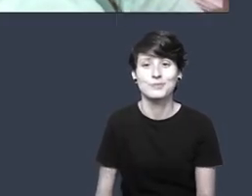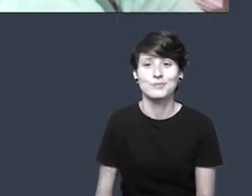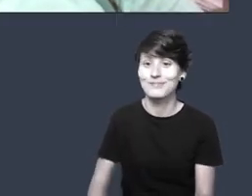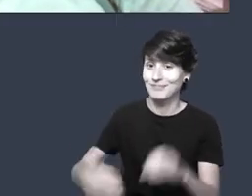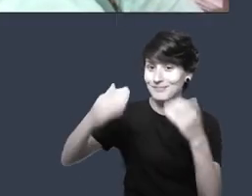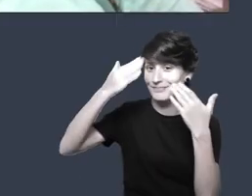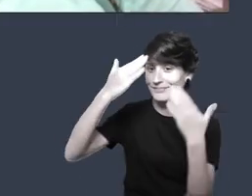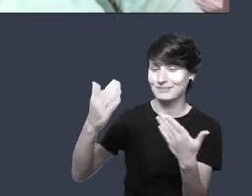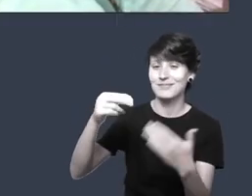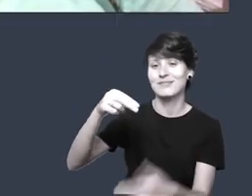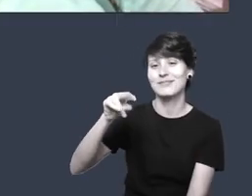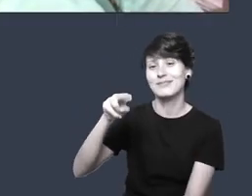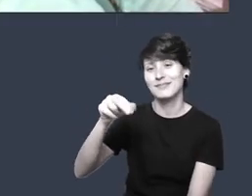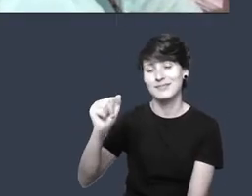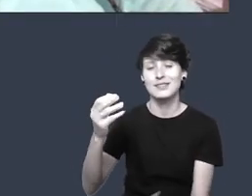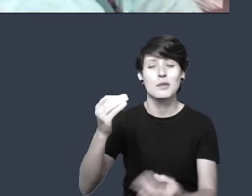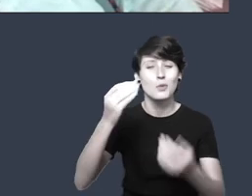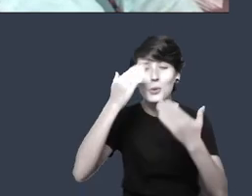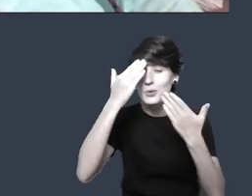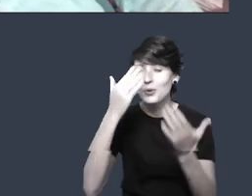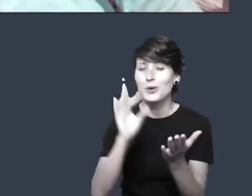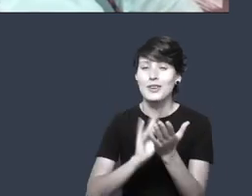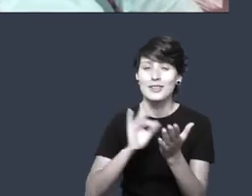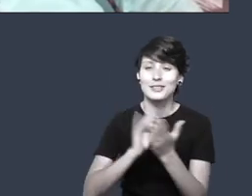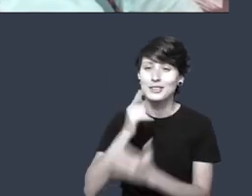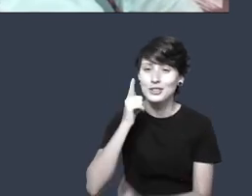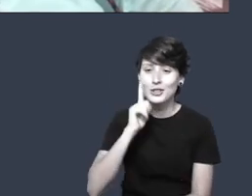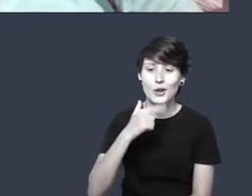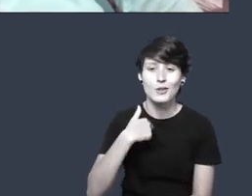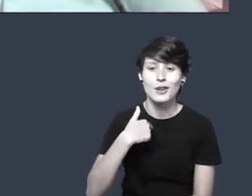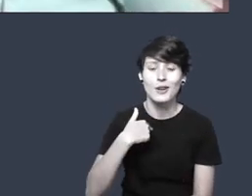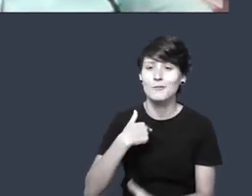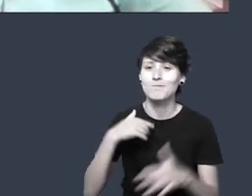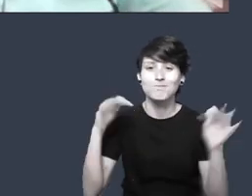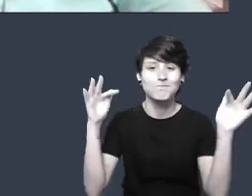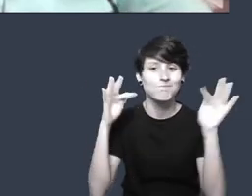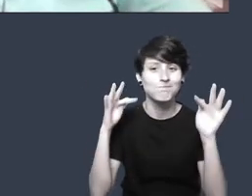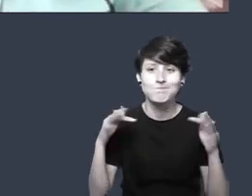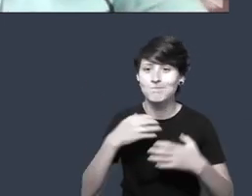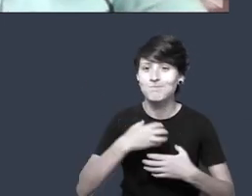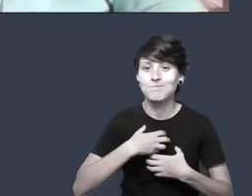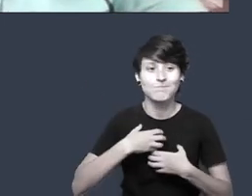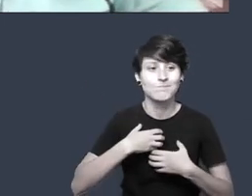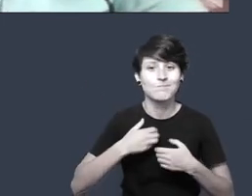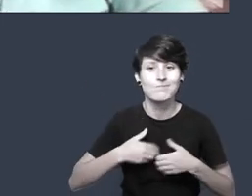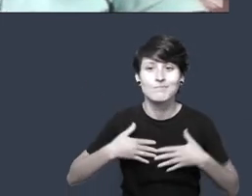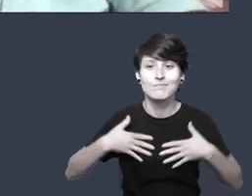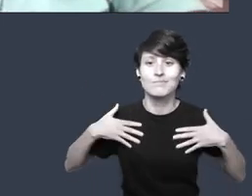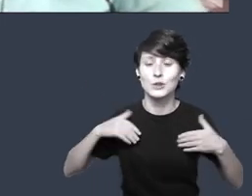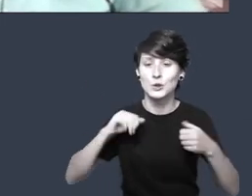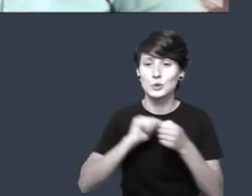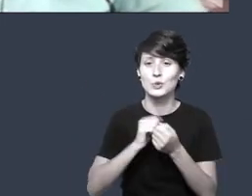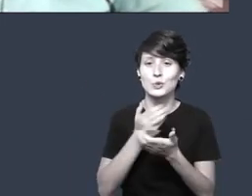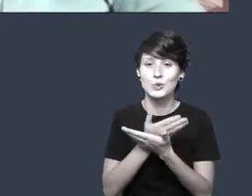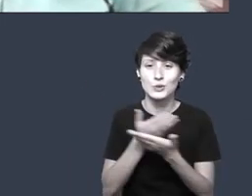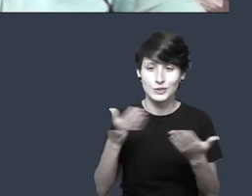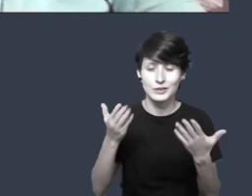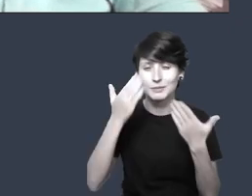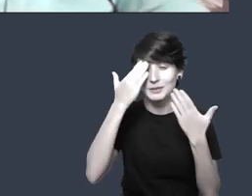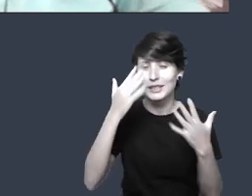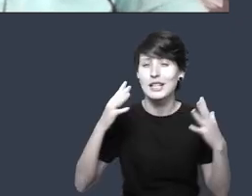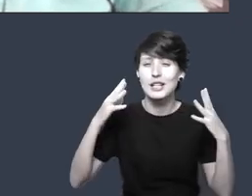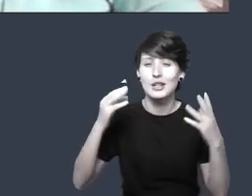Obrigada, Nina. Muito, muitíssimo obrigada de novo. Uma super felicidade minha estar aqui com você. Obrigada a todo mundo do Coda